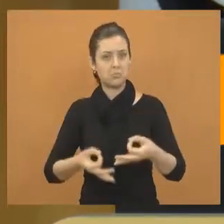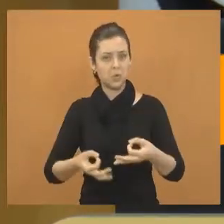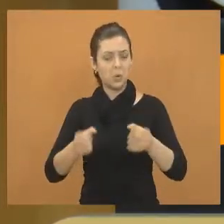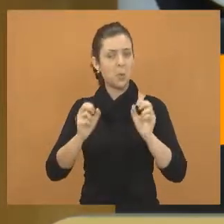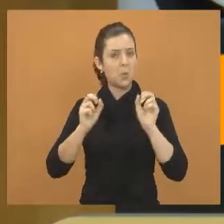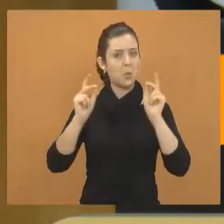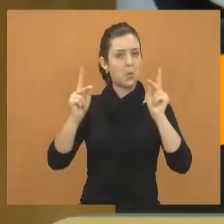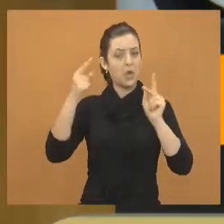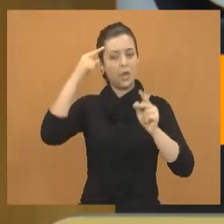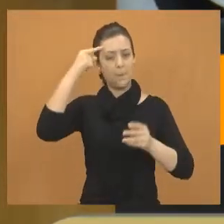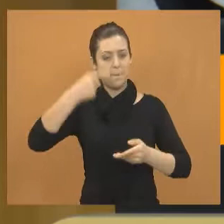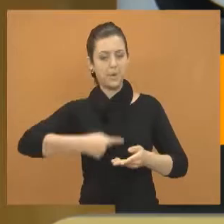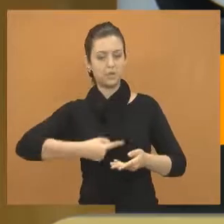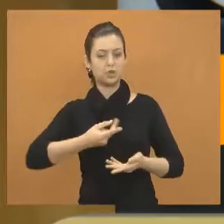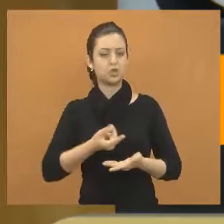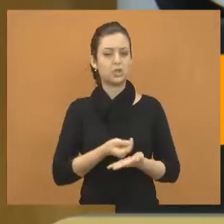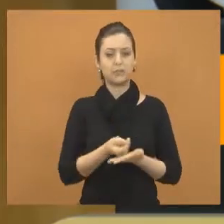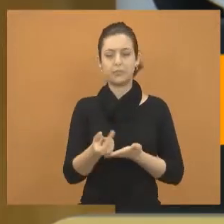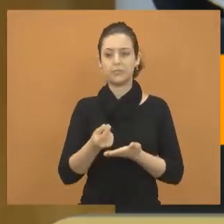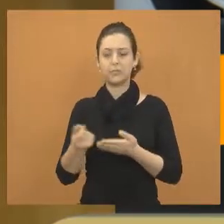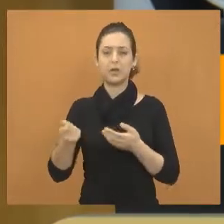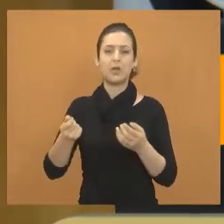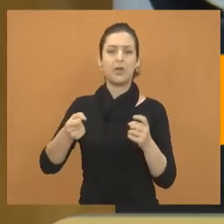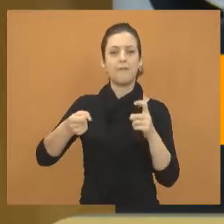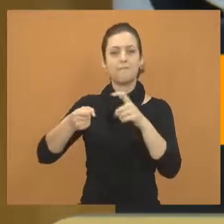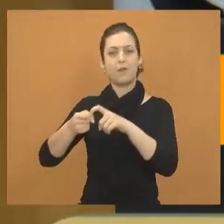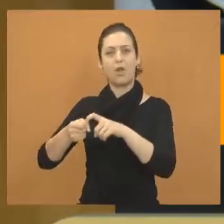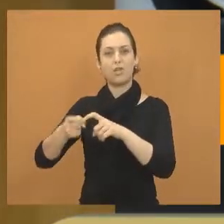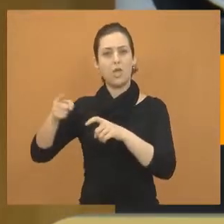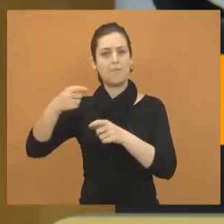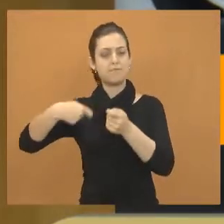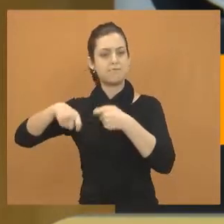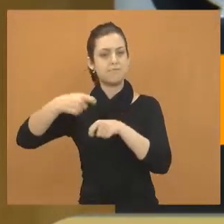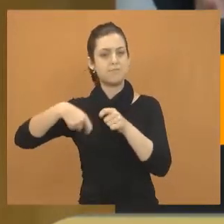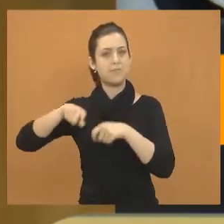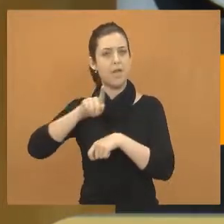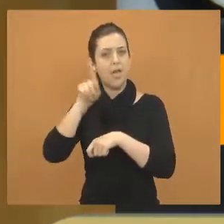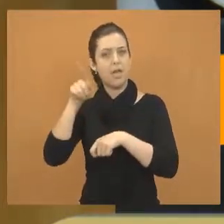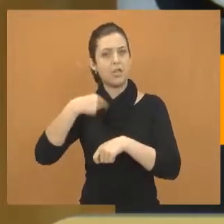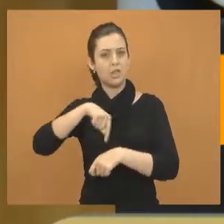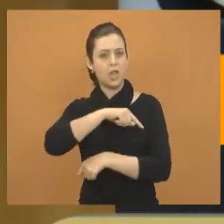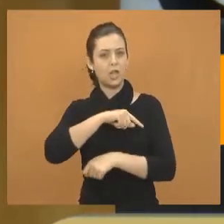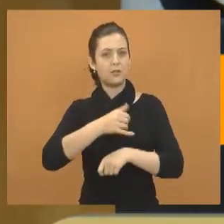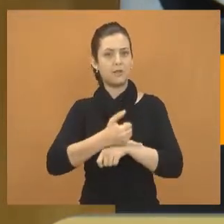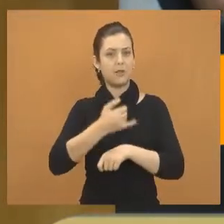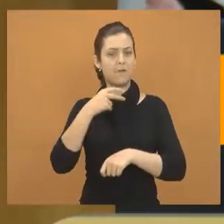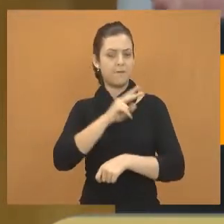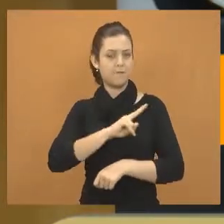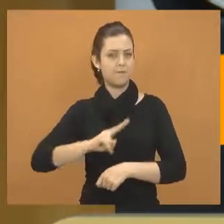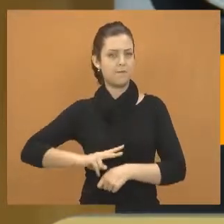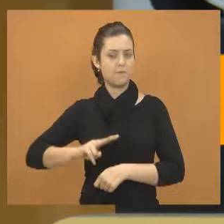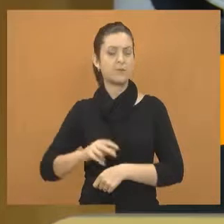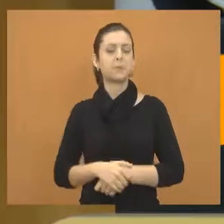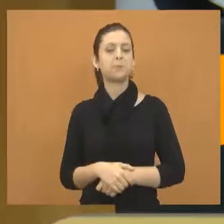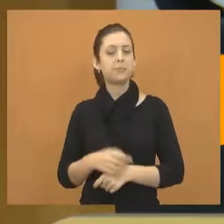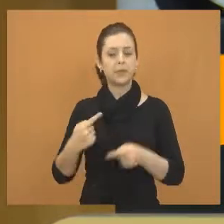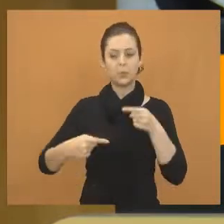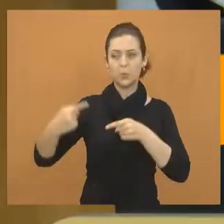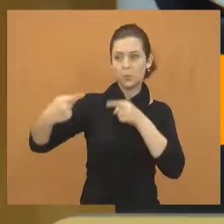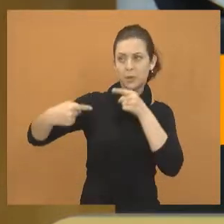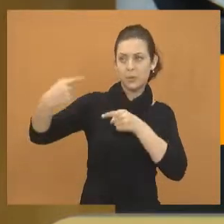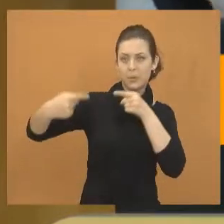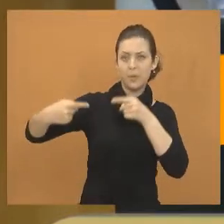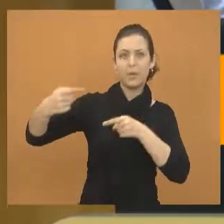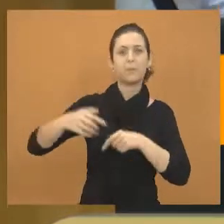ele comanda o dinheiro público quando é devolvido. Mas nada impede que nós, vereadores, possamos debater com o